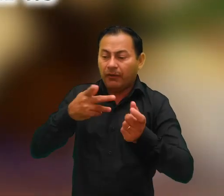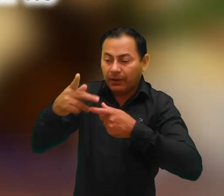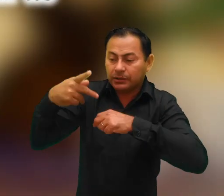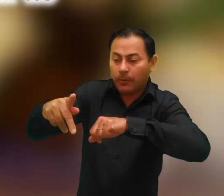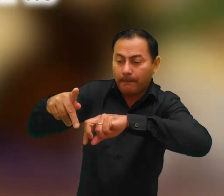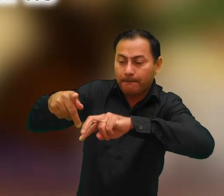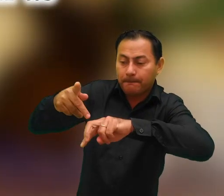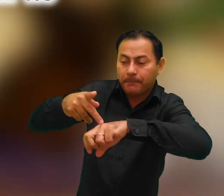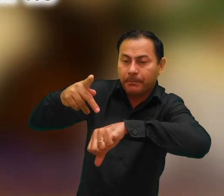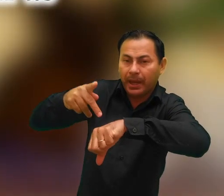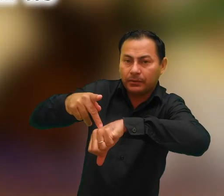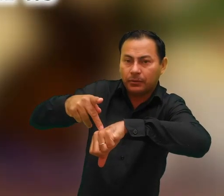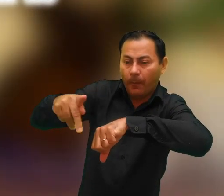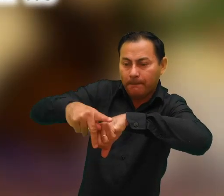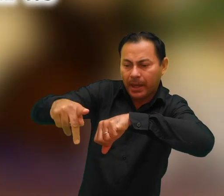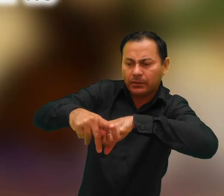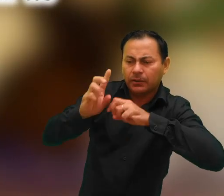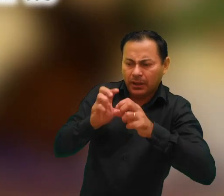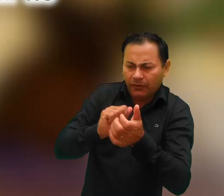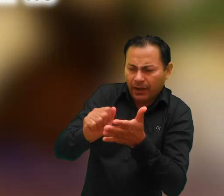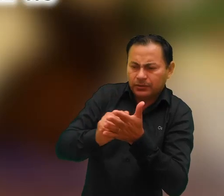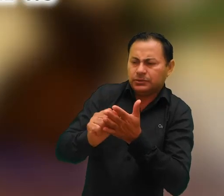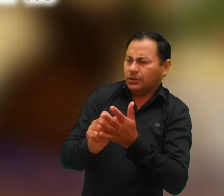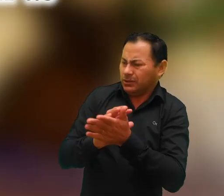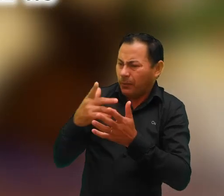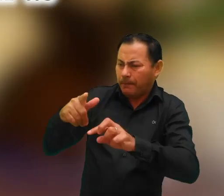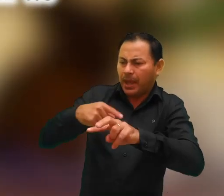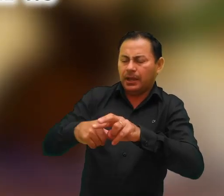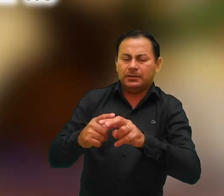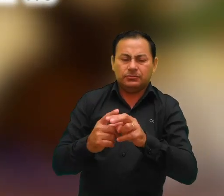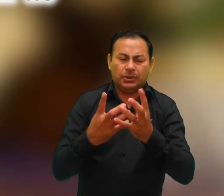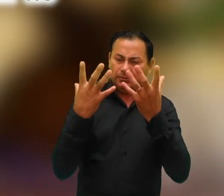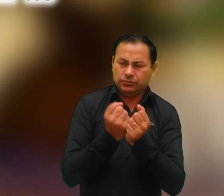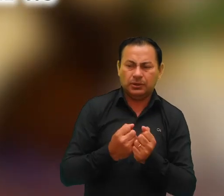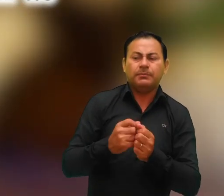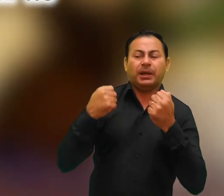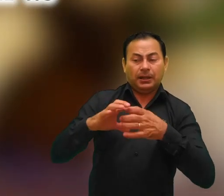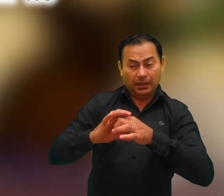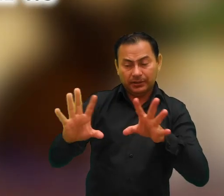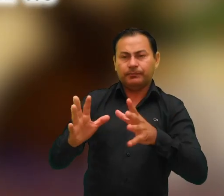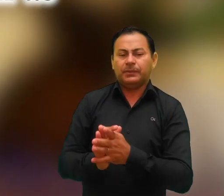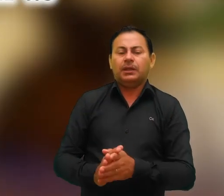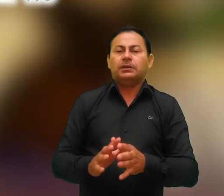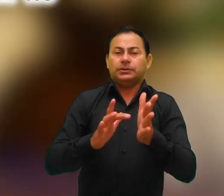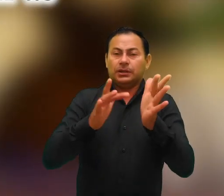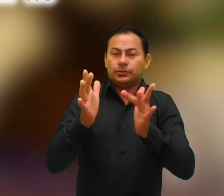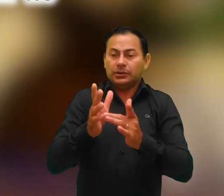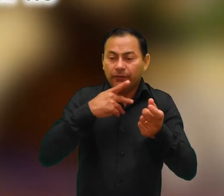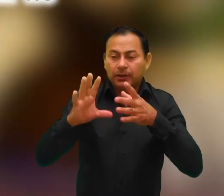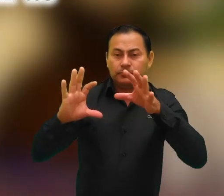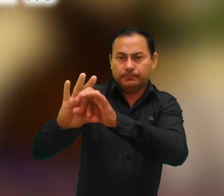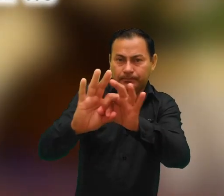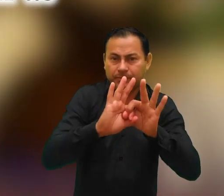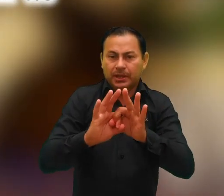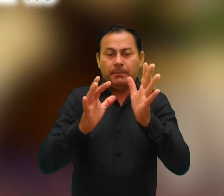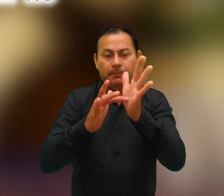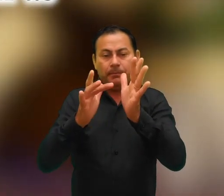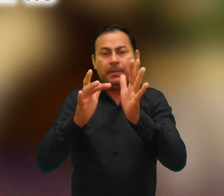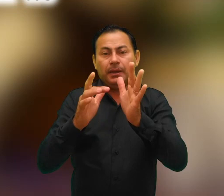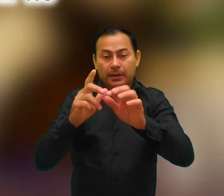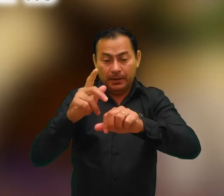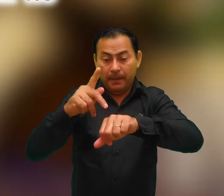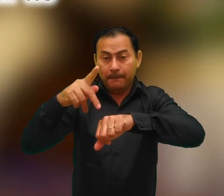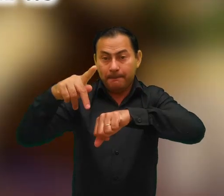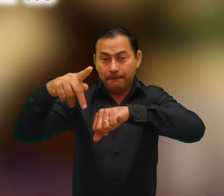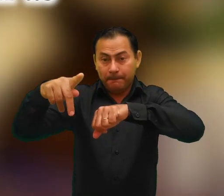eu não os lavar, você não terá parte comigo. Jesus quis dizer que não haveria comunhão entre eles. Ao que Pedro então